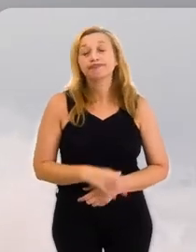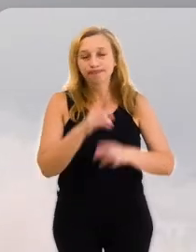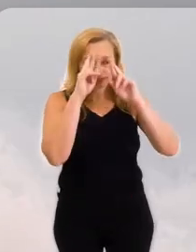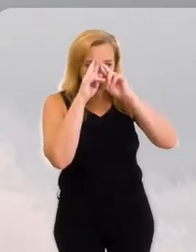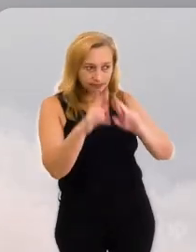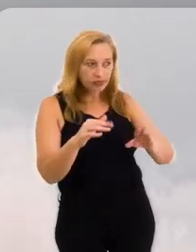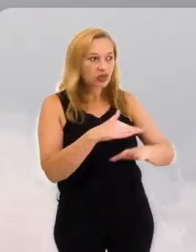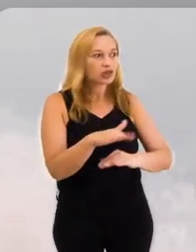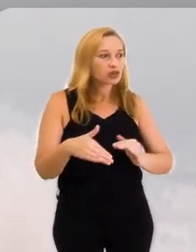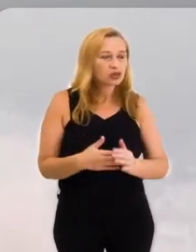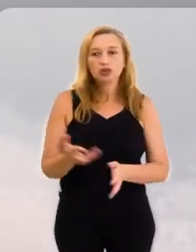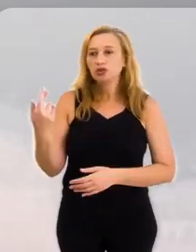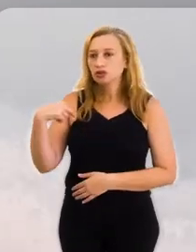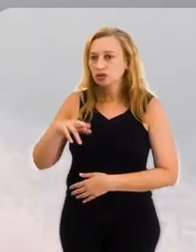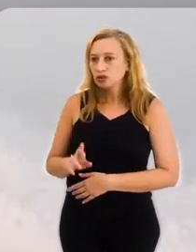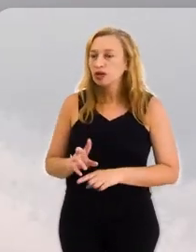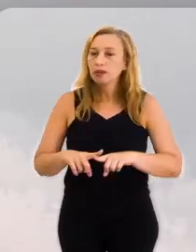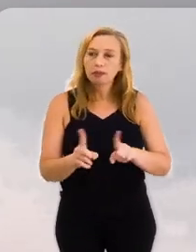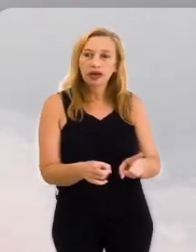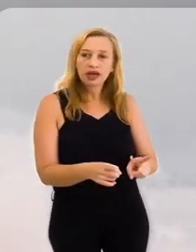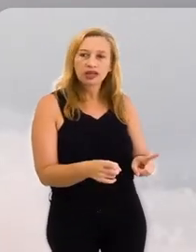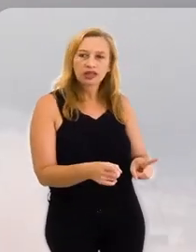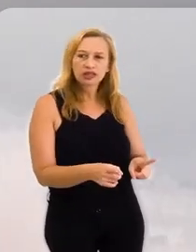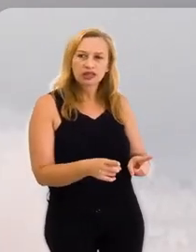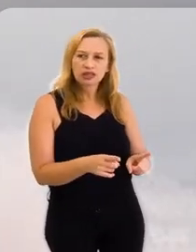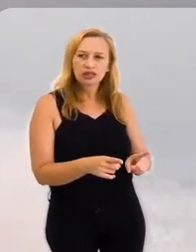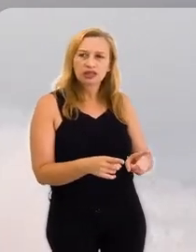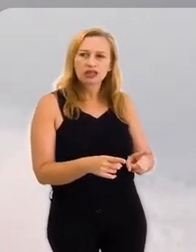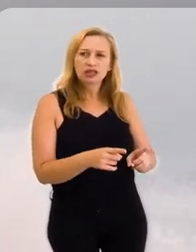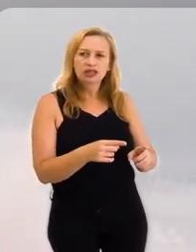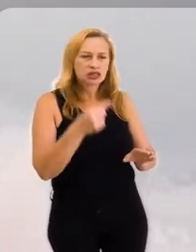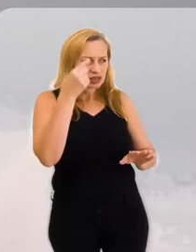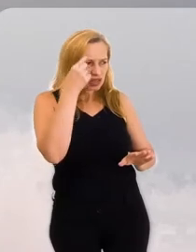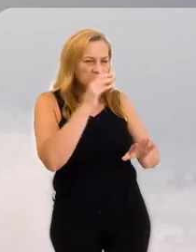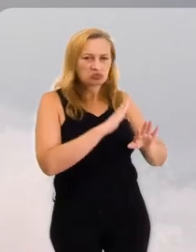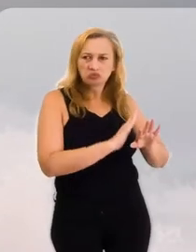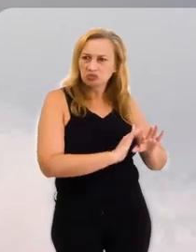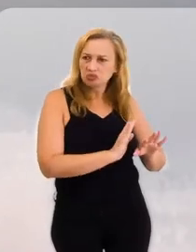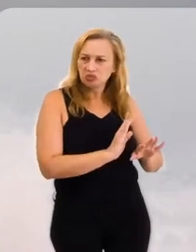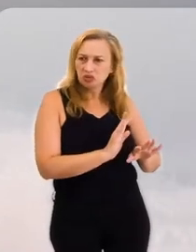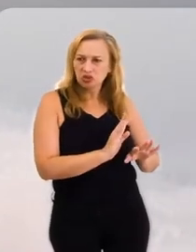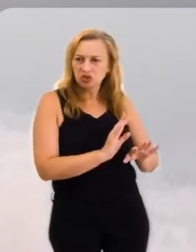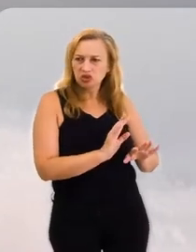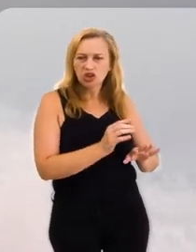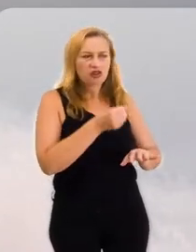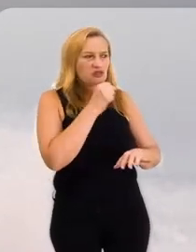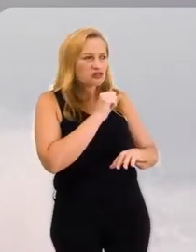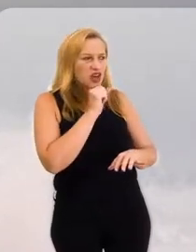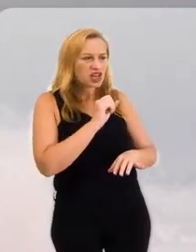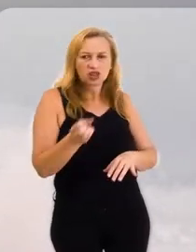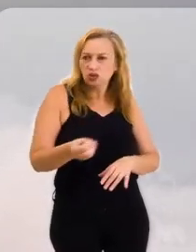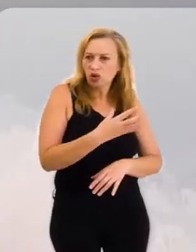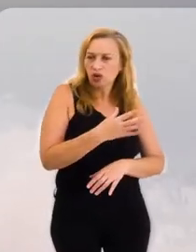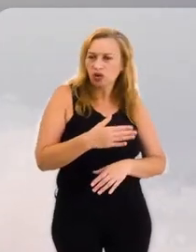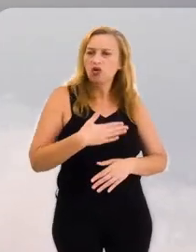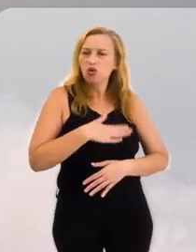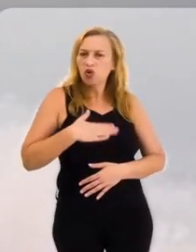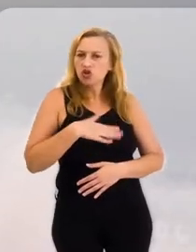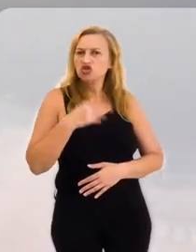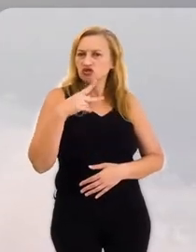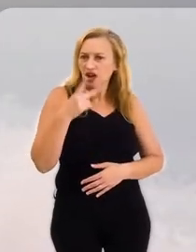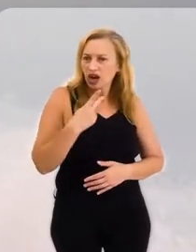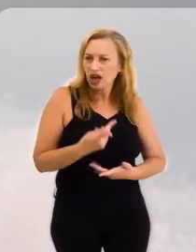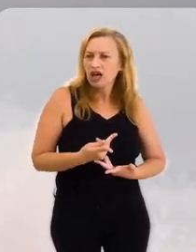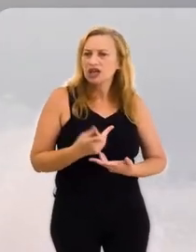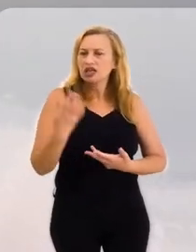mas respeitamos todas as religiões mas não estão ligados a nenhuma teologia nenhuma antiga negócio eu